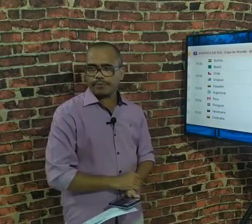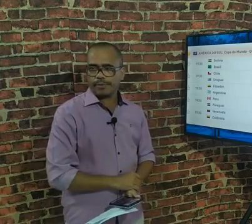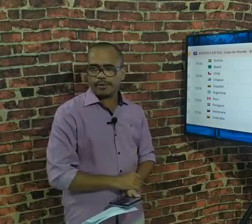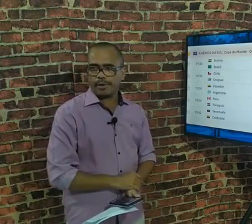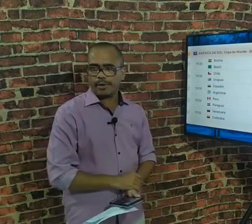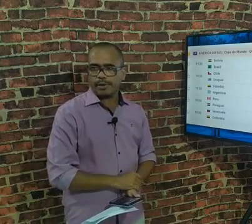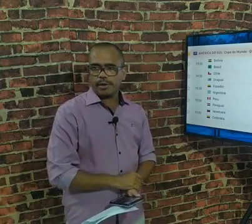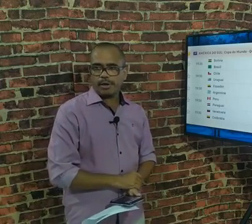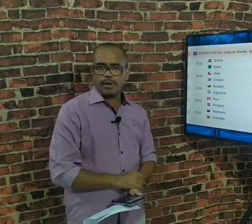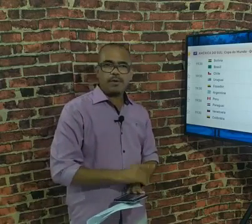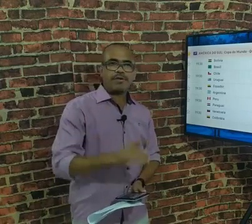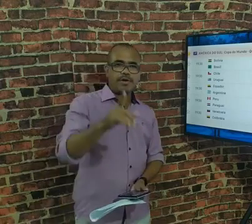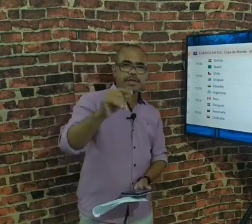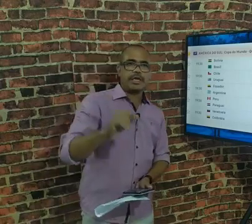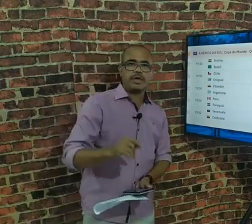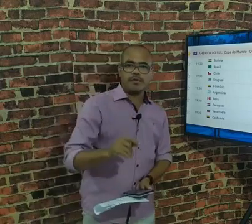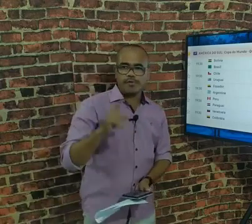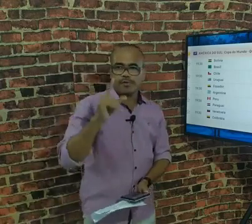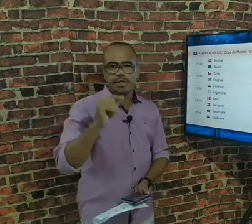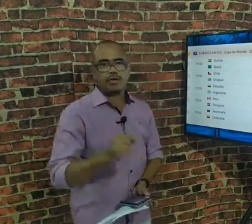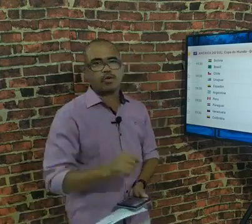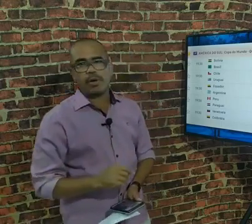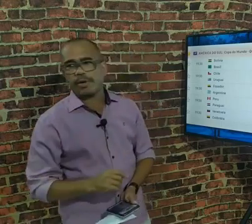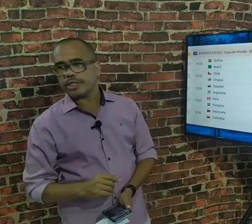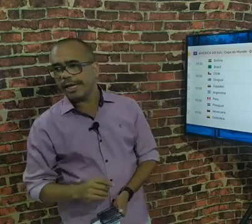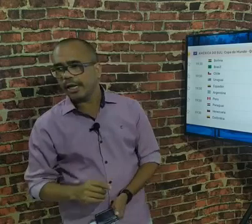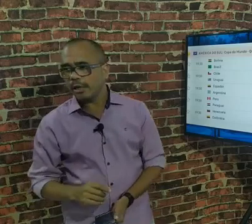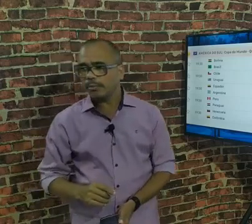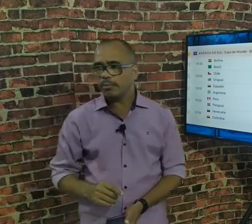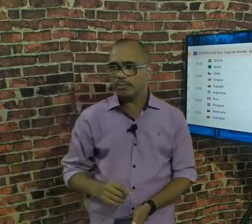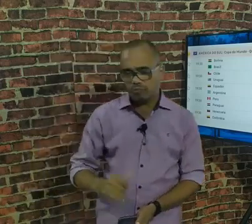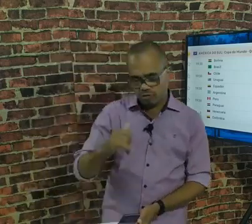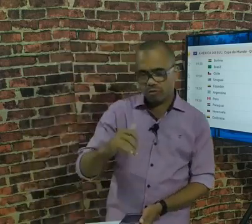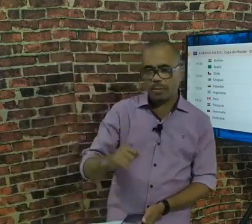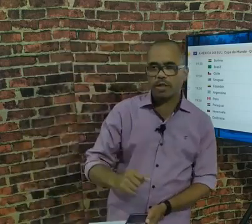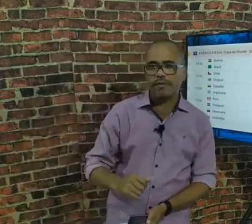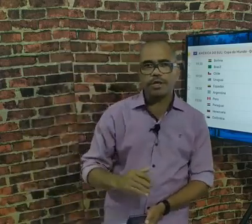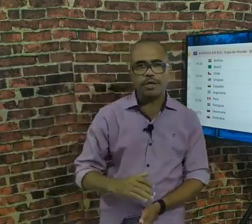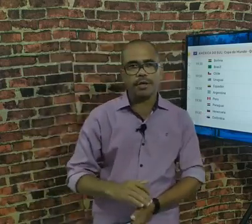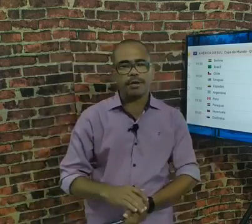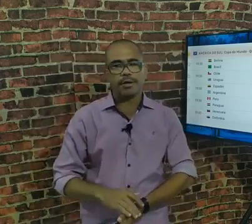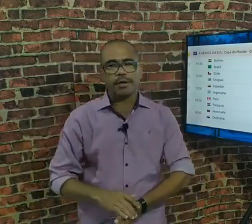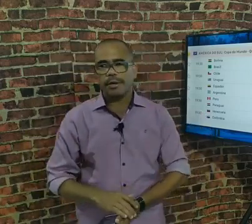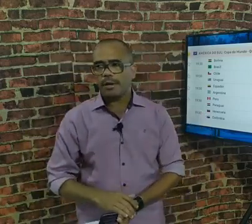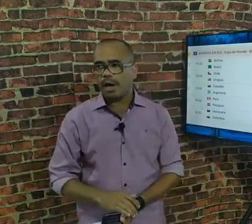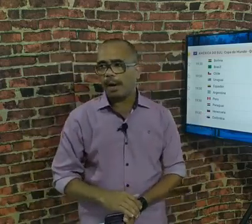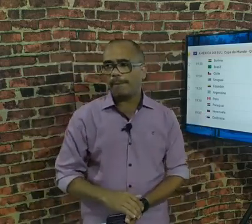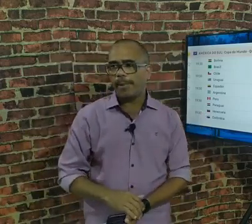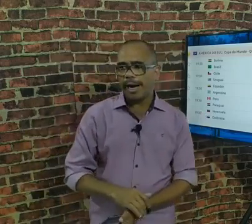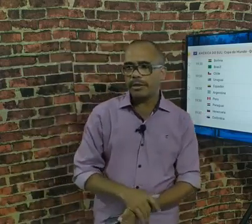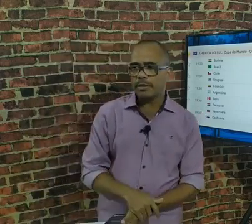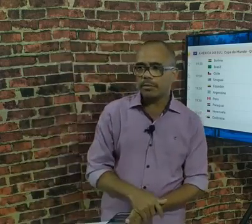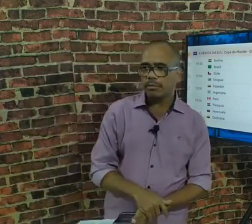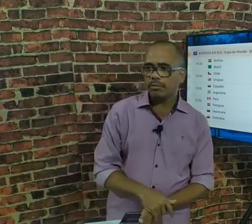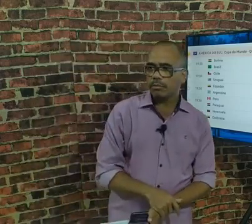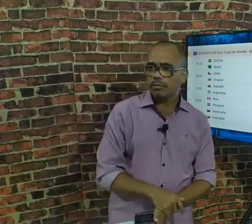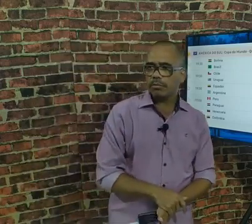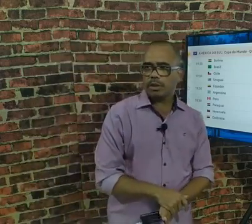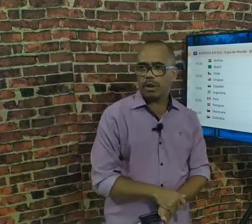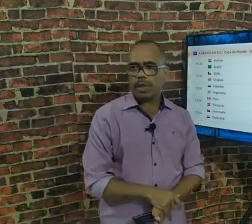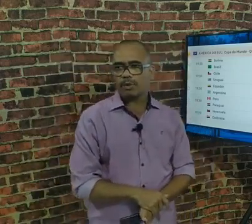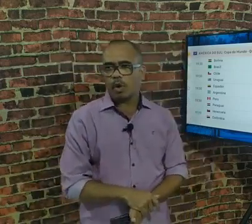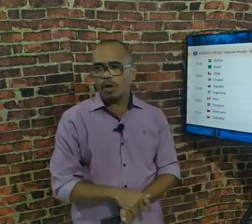cima não não né eu não fui inventar de tomar uma gela uma cervejinha rapaz